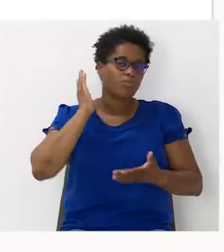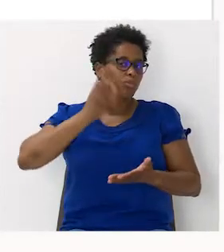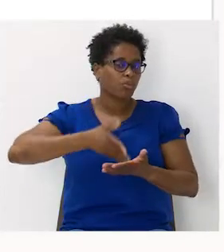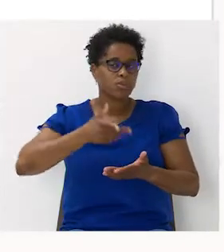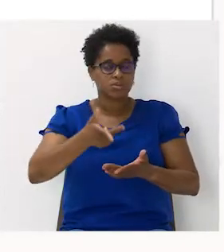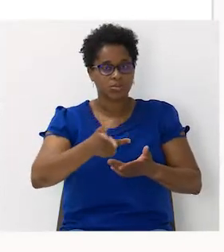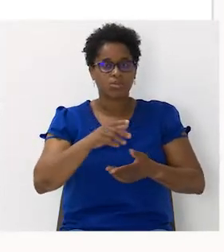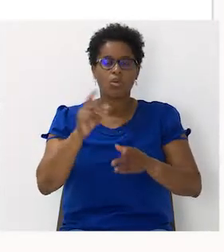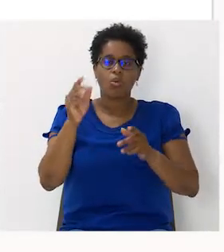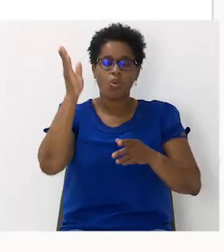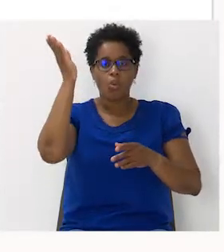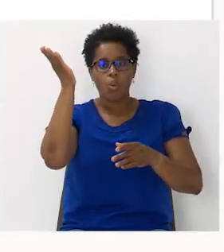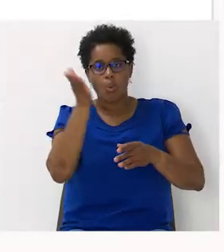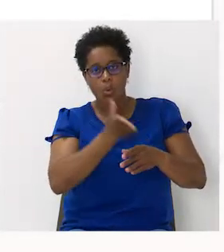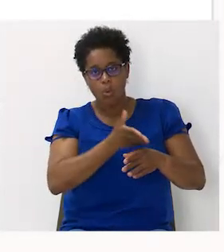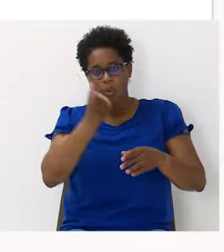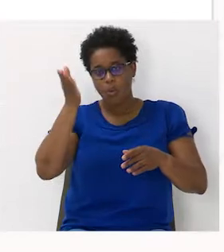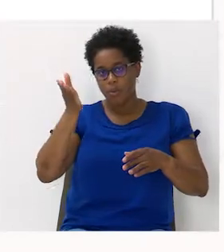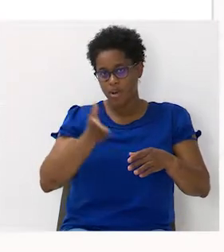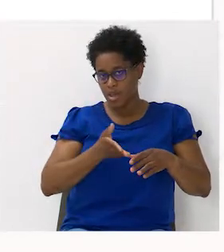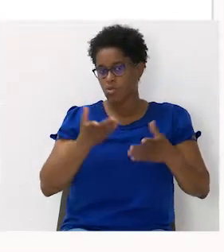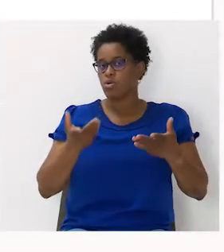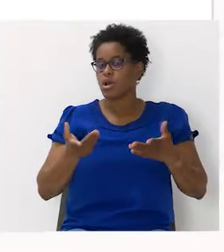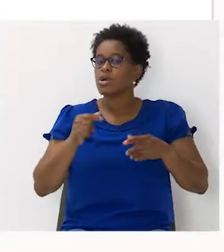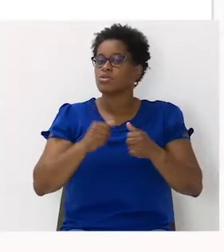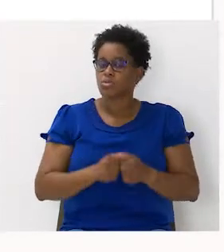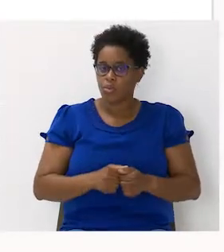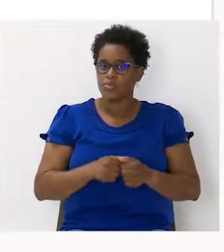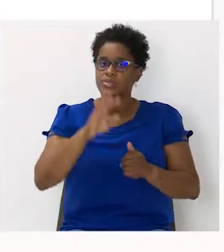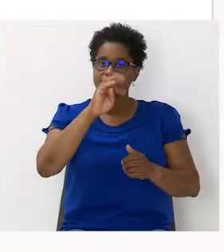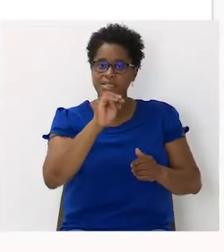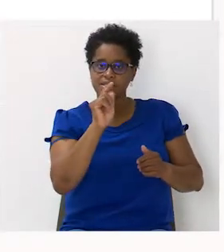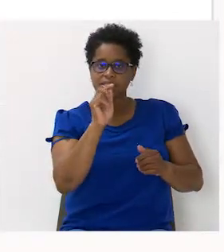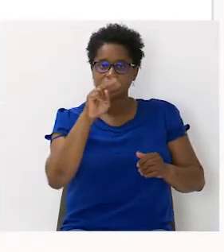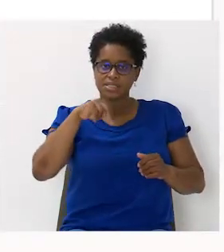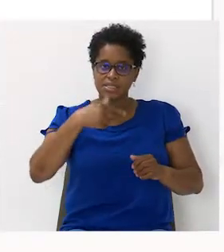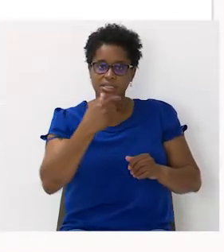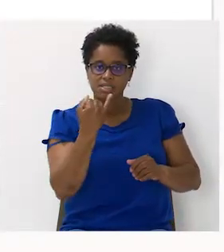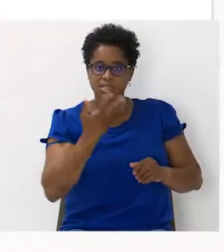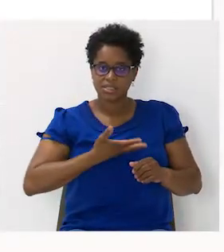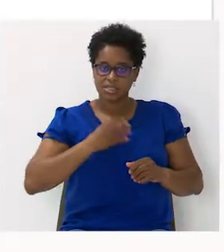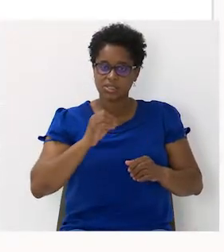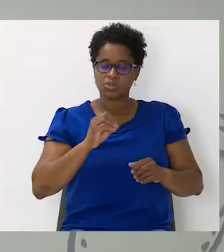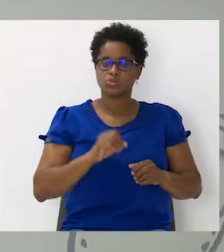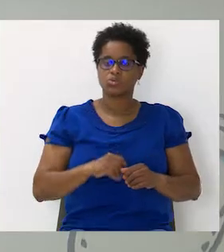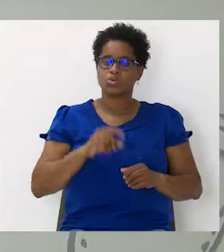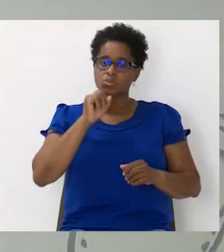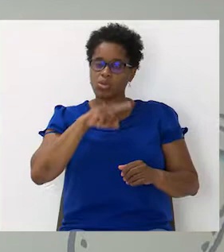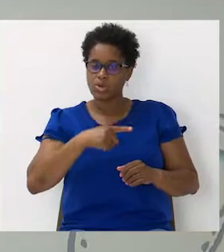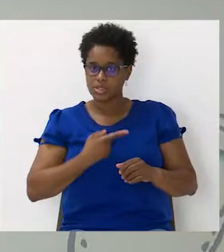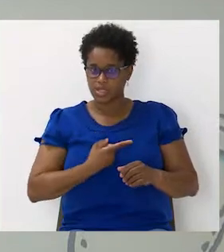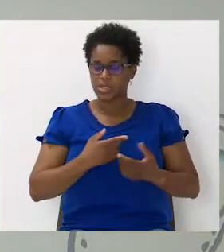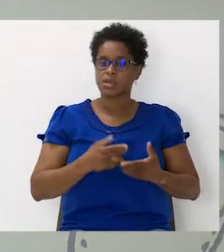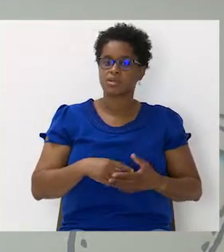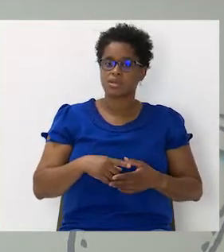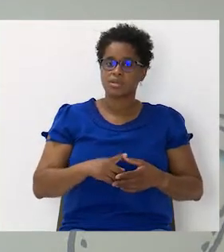último, oblíqua. E sentido. Sentido pode ser